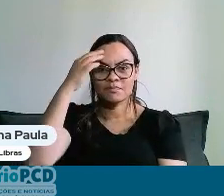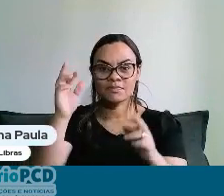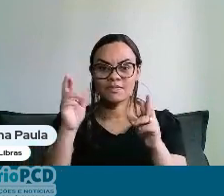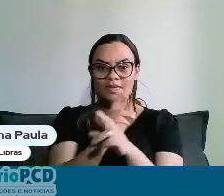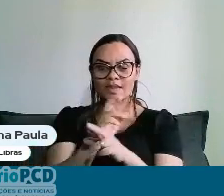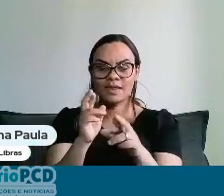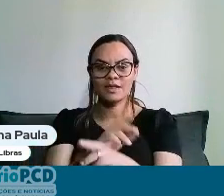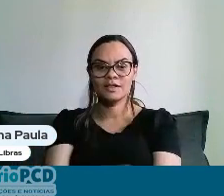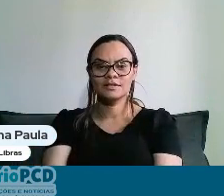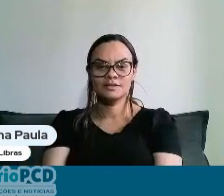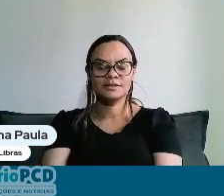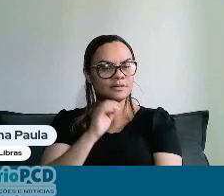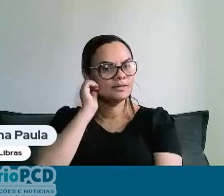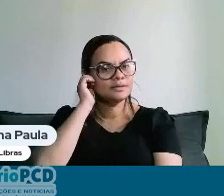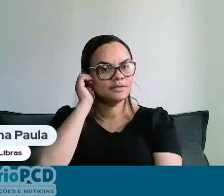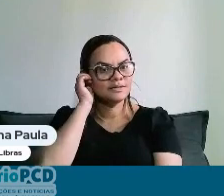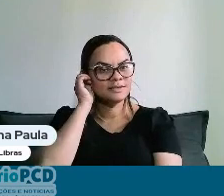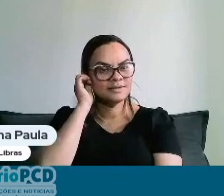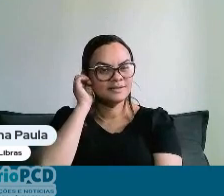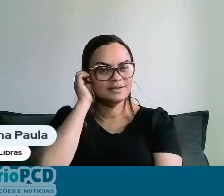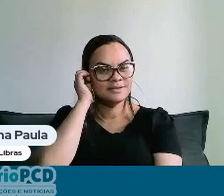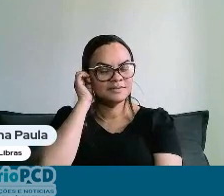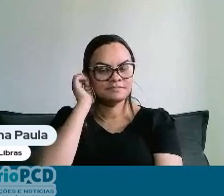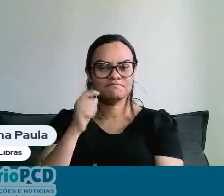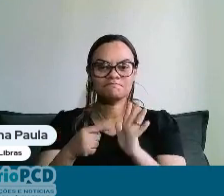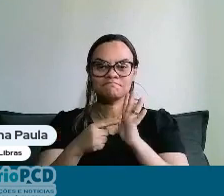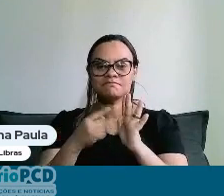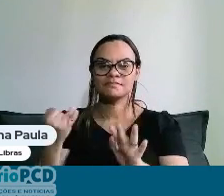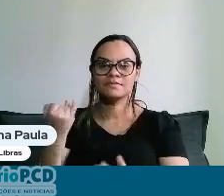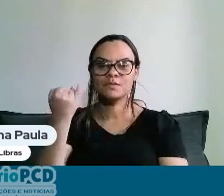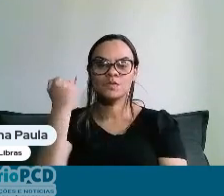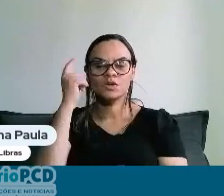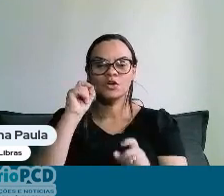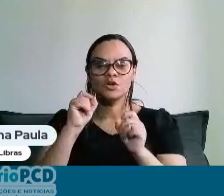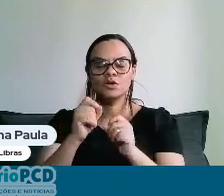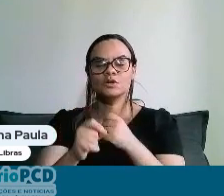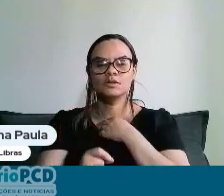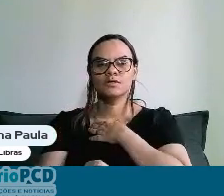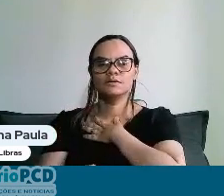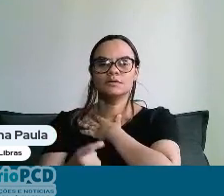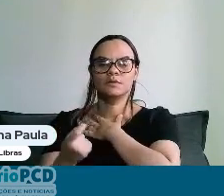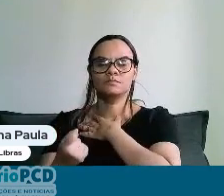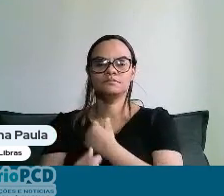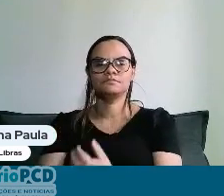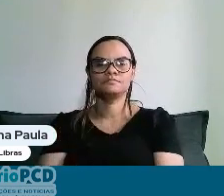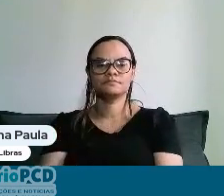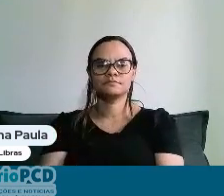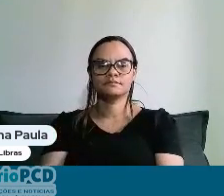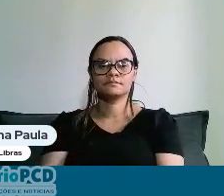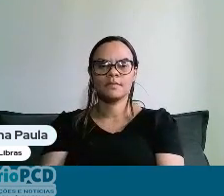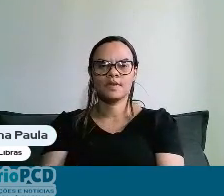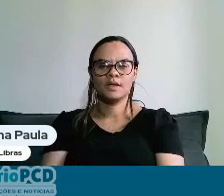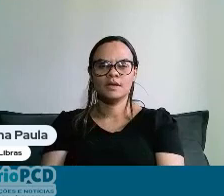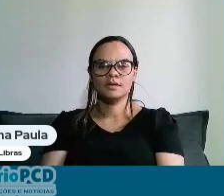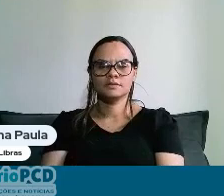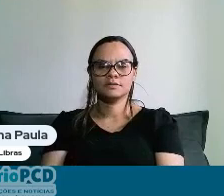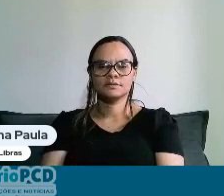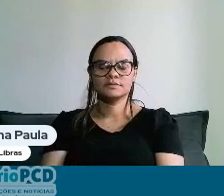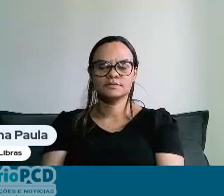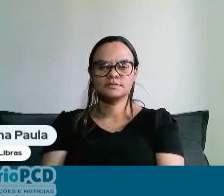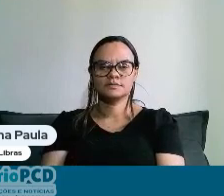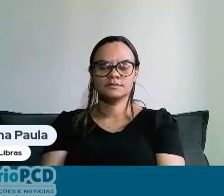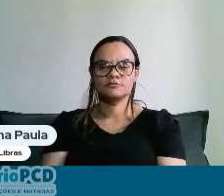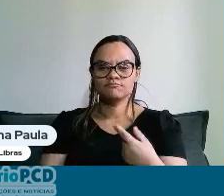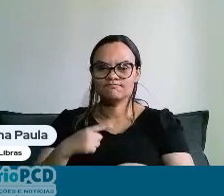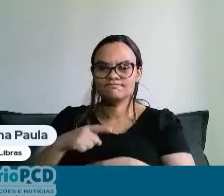do exame de creatinina, né? Justamente mostrando a importância, né, dessa questão de como a creatinina, porque se você já tem alteração da função renal,